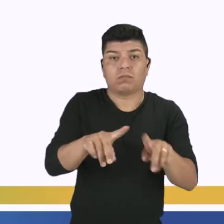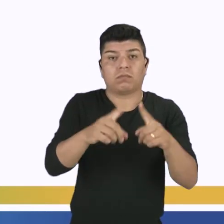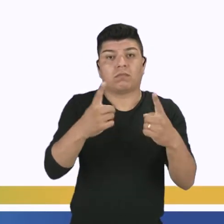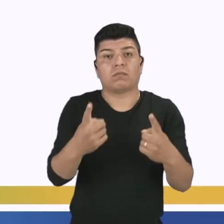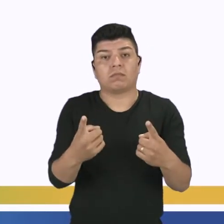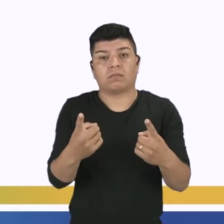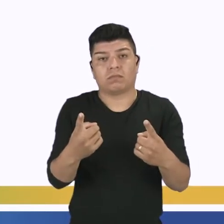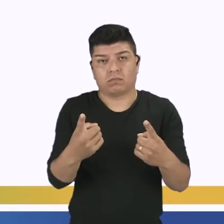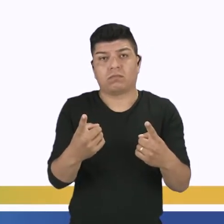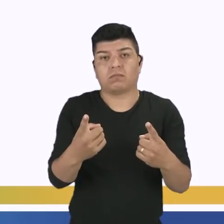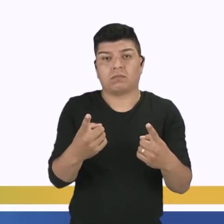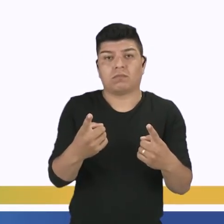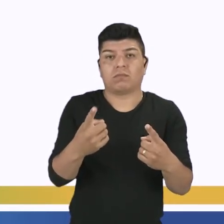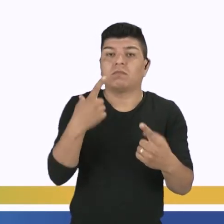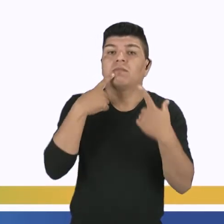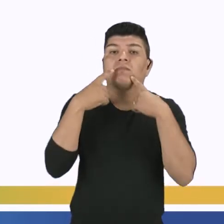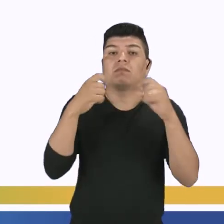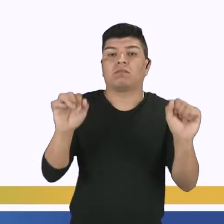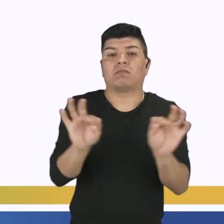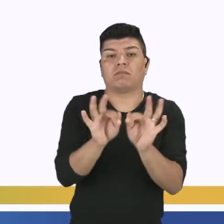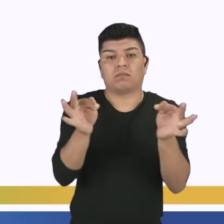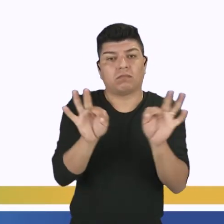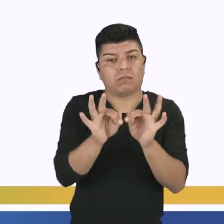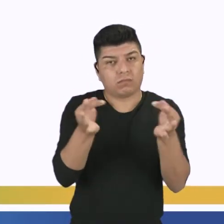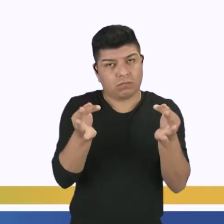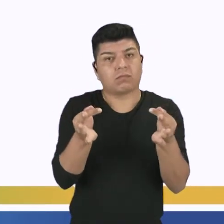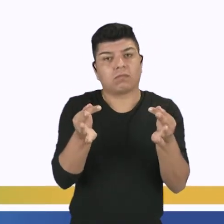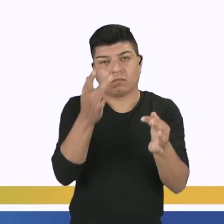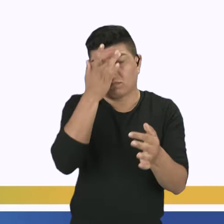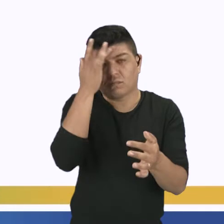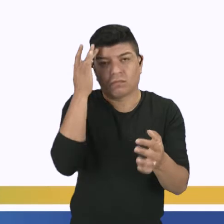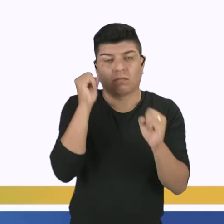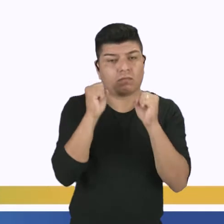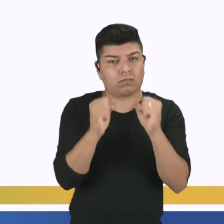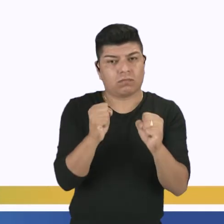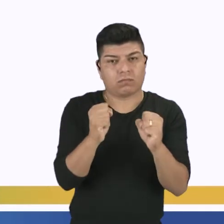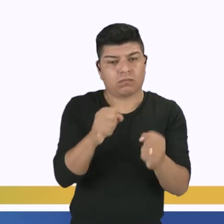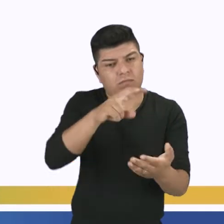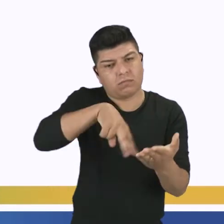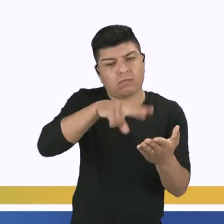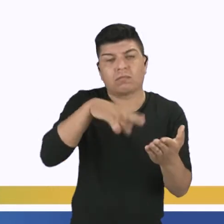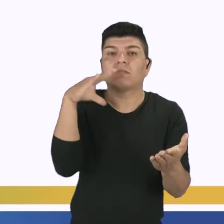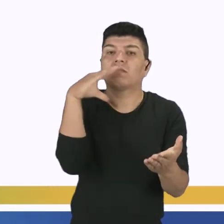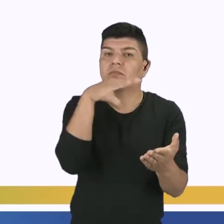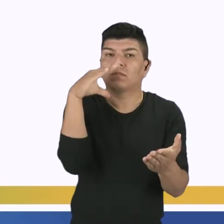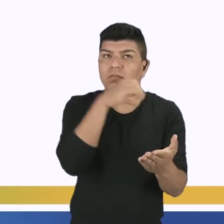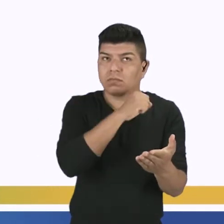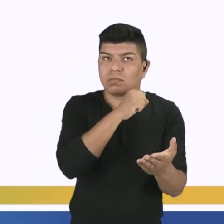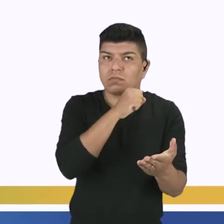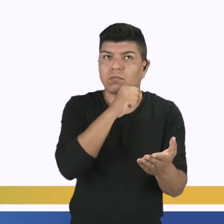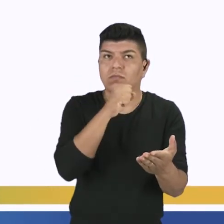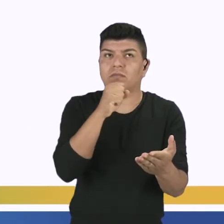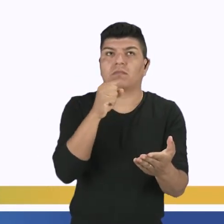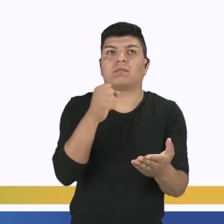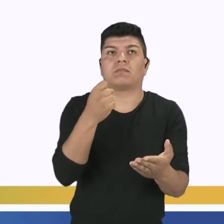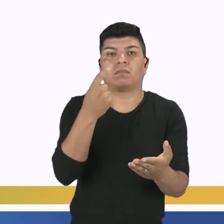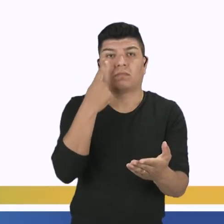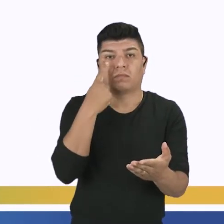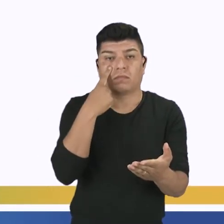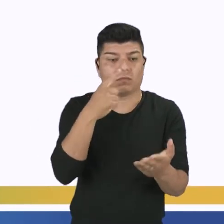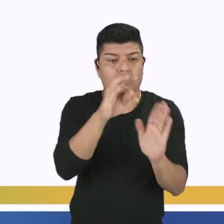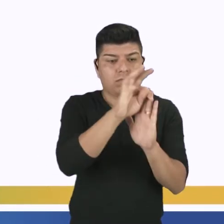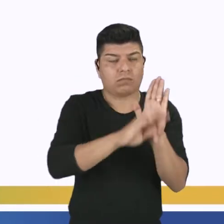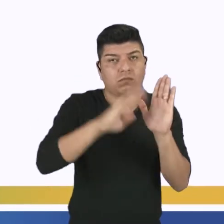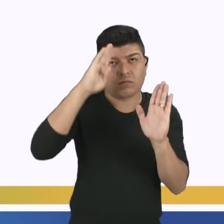com uma linguagem simples, tá? Para que a pessoa possa fazer aquela leitura rápida. Você está acompanhando, digamos, o